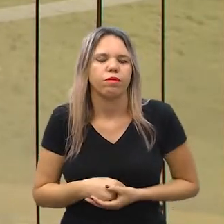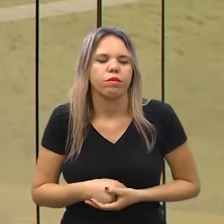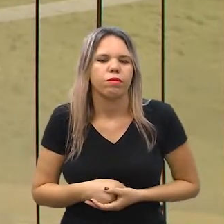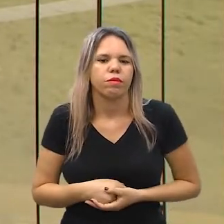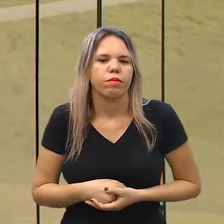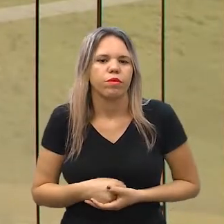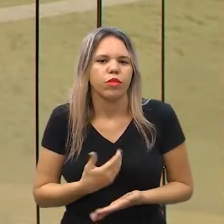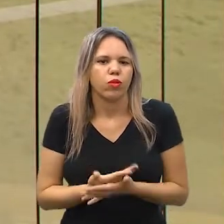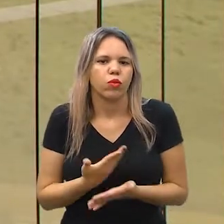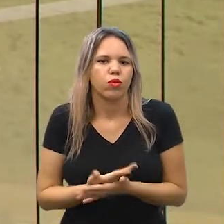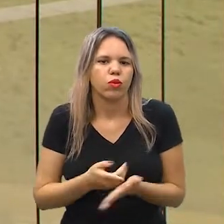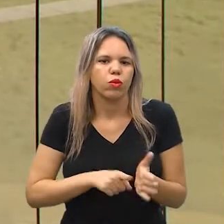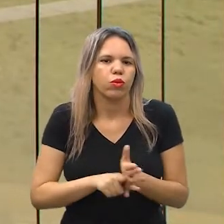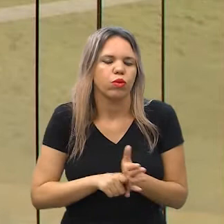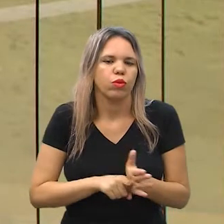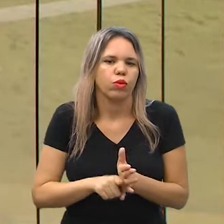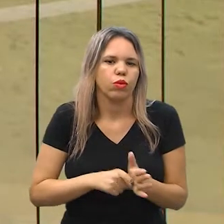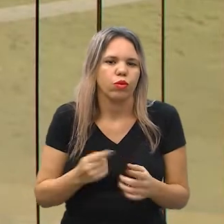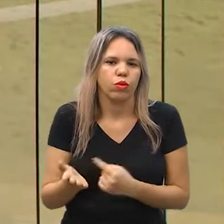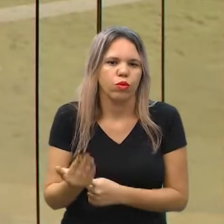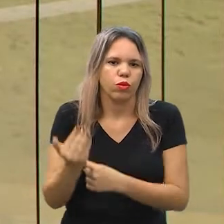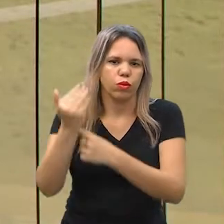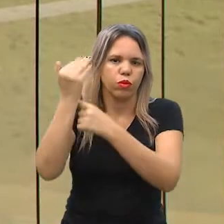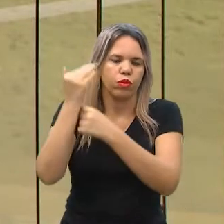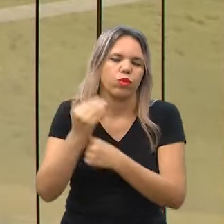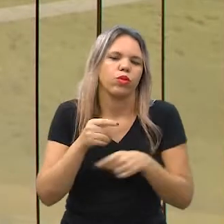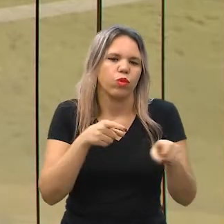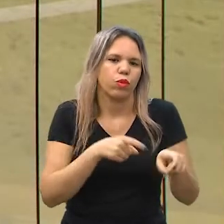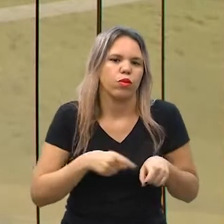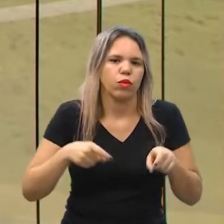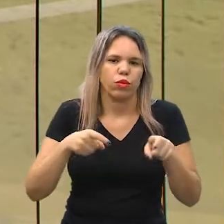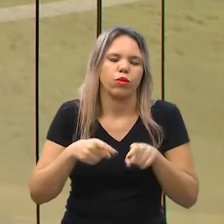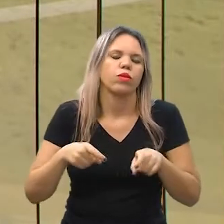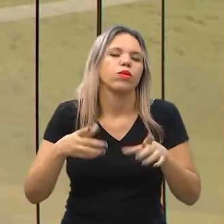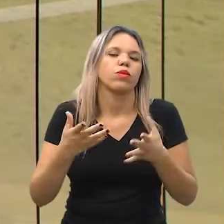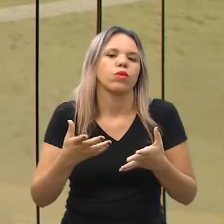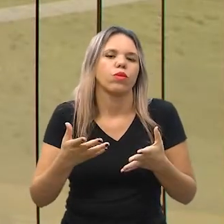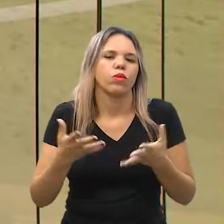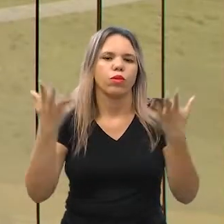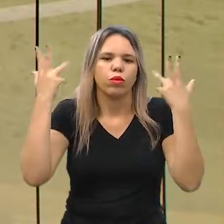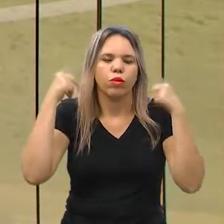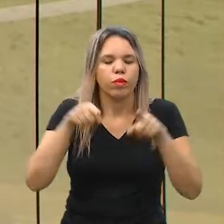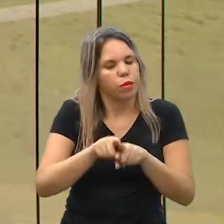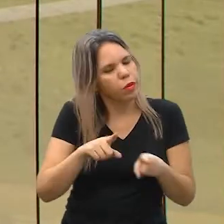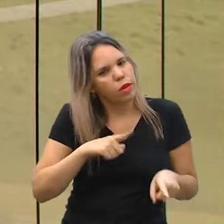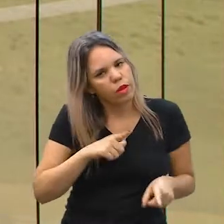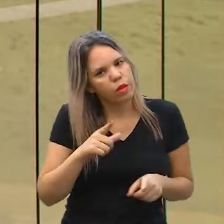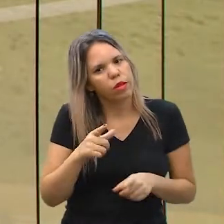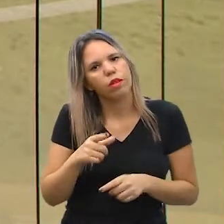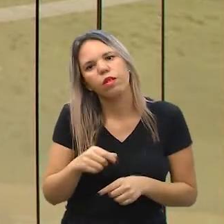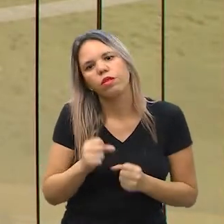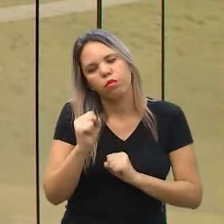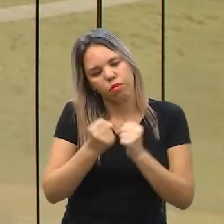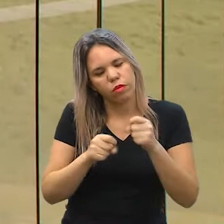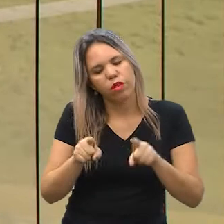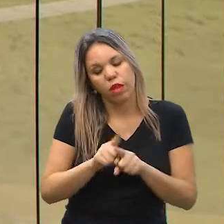de estudos de tecnologia agroindustrial, e dentro desta